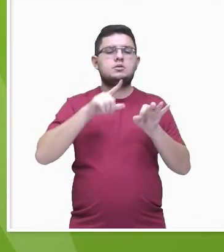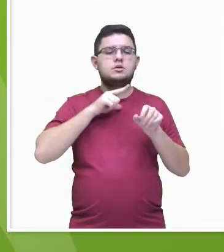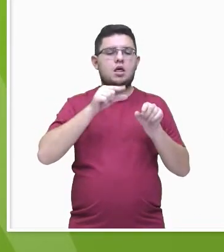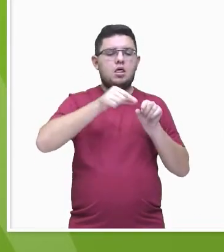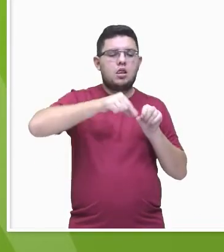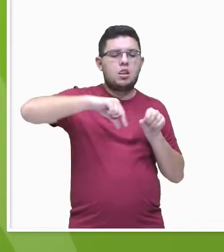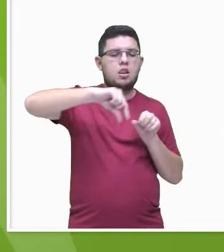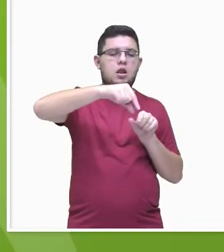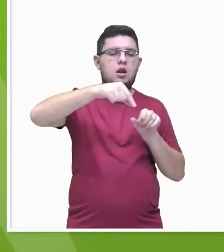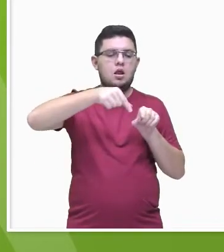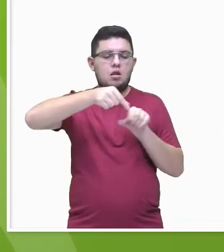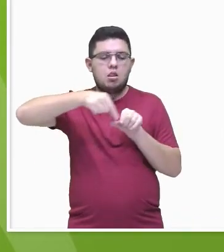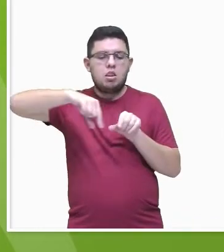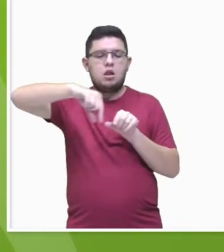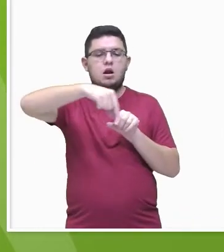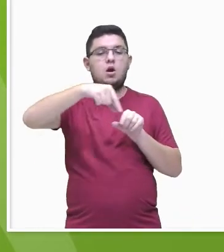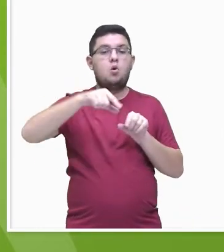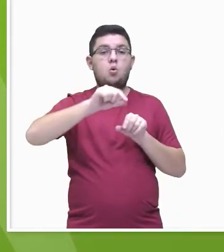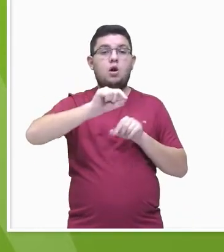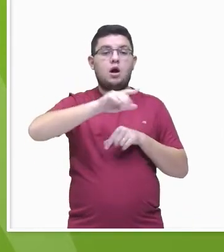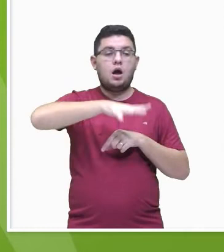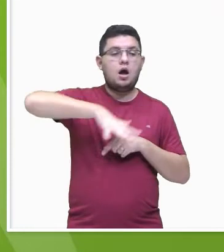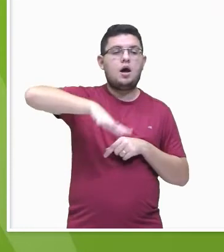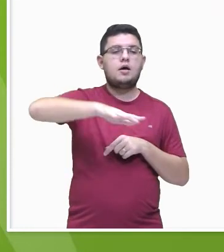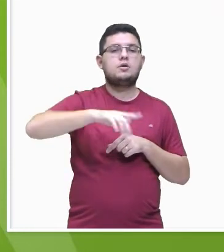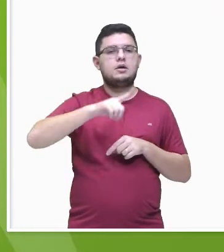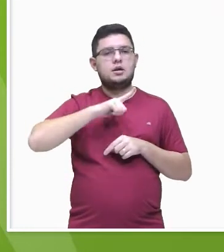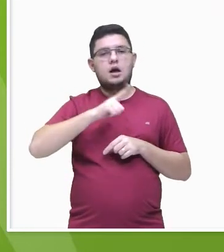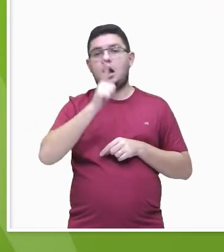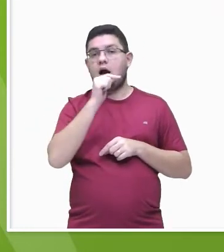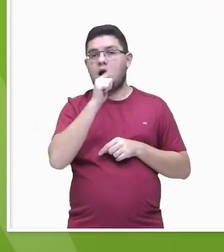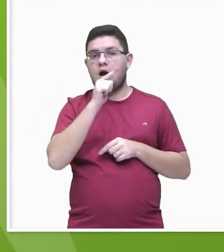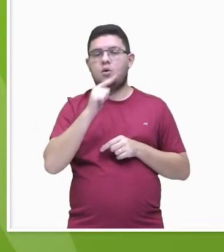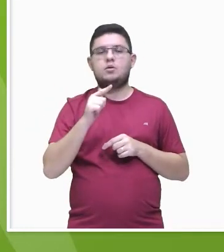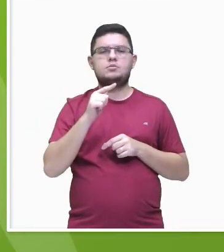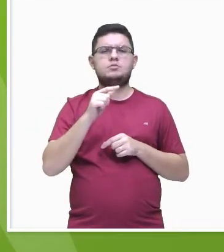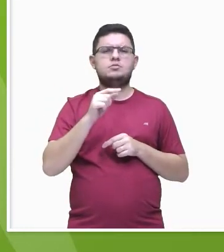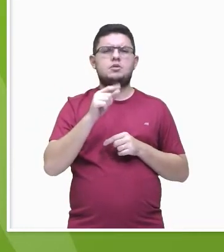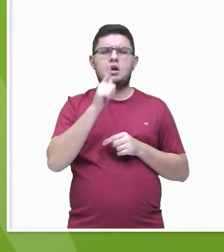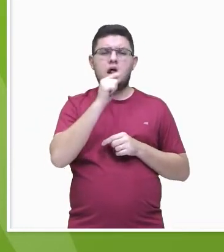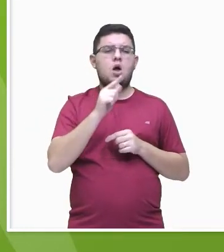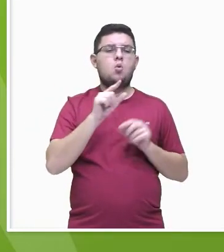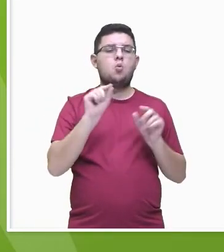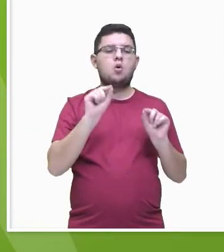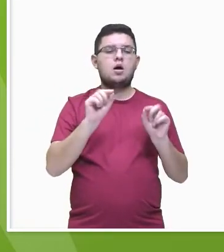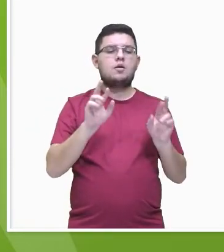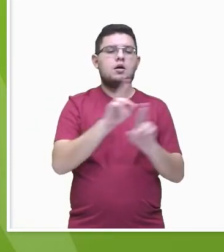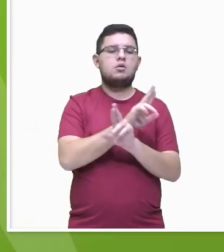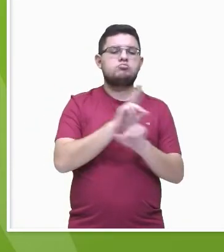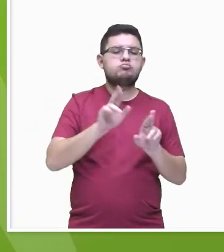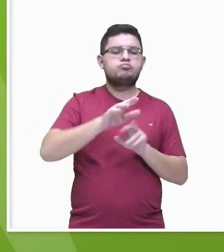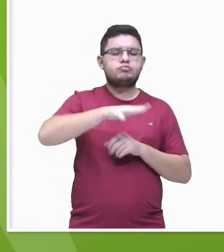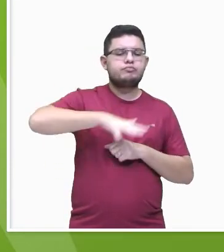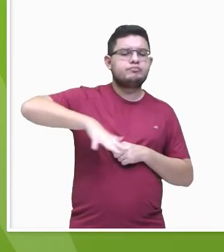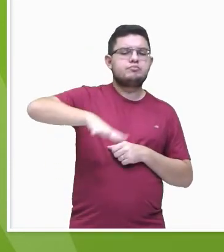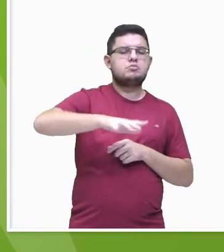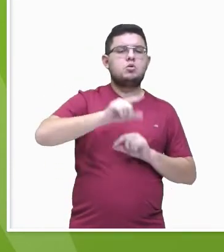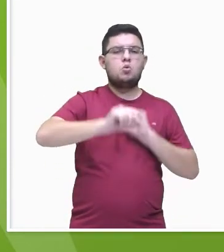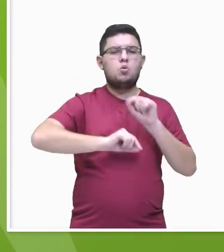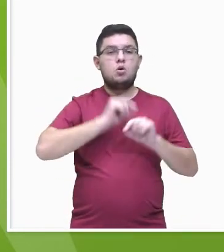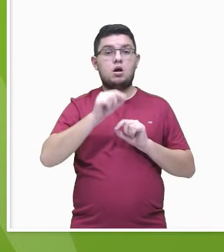onde vai ficar circulando água dentro do corpo dos equinodermos, tá? E ele vai ficar interagindo ali com a água de acordo com